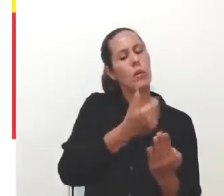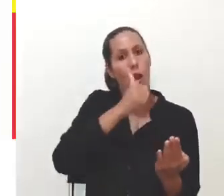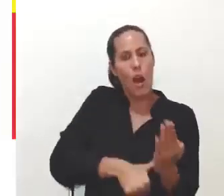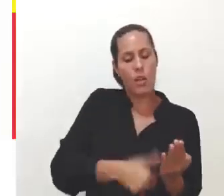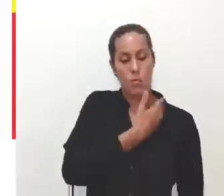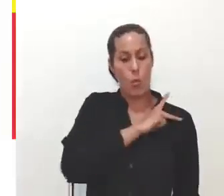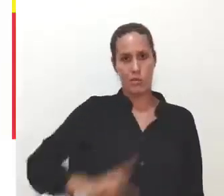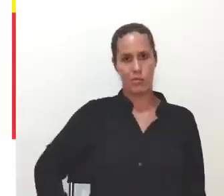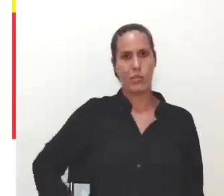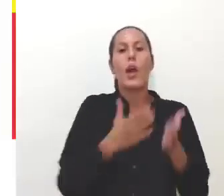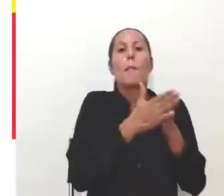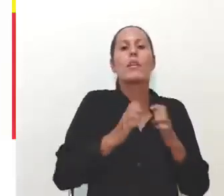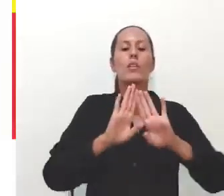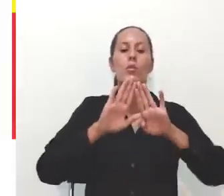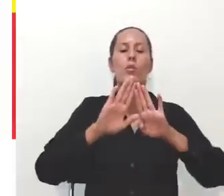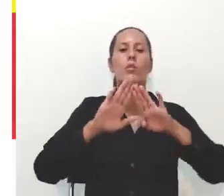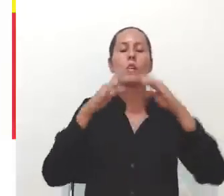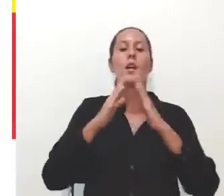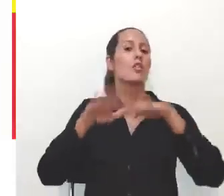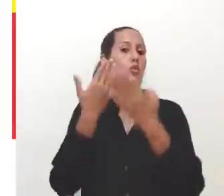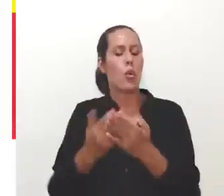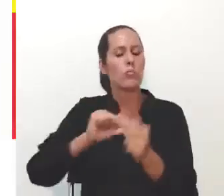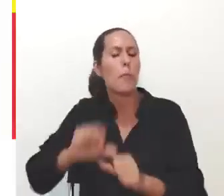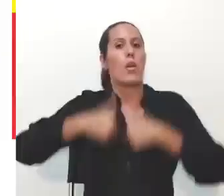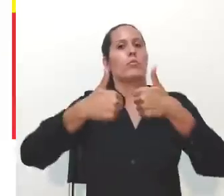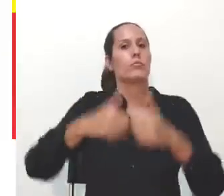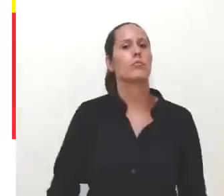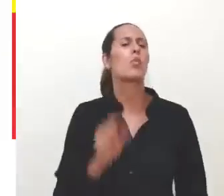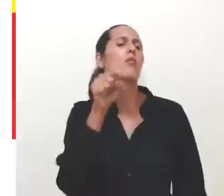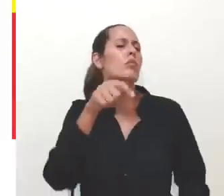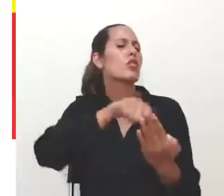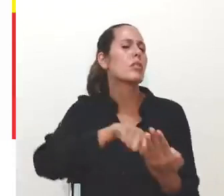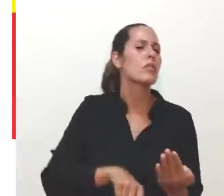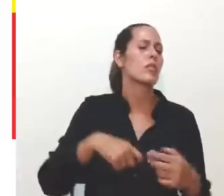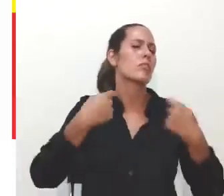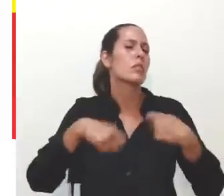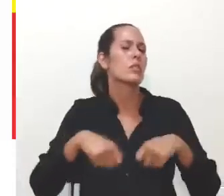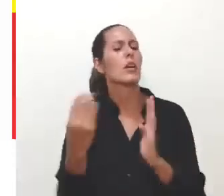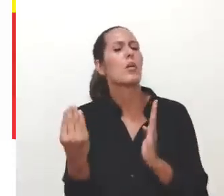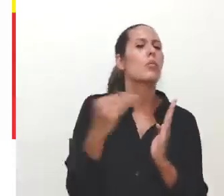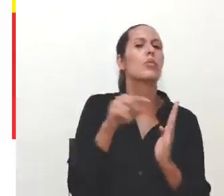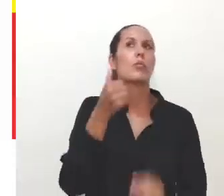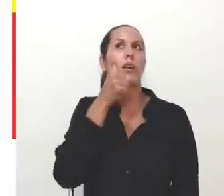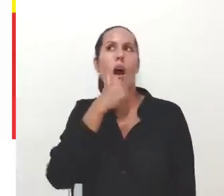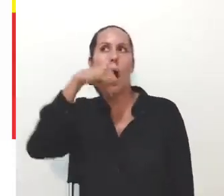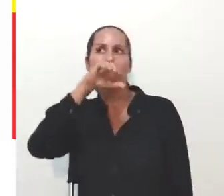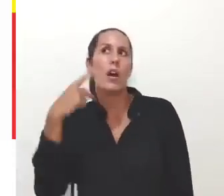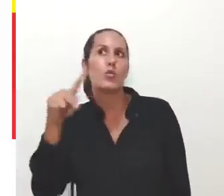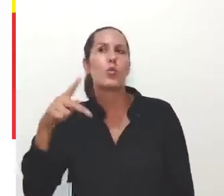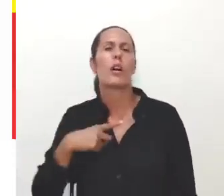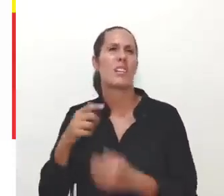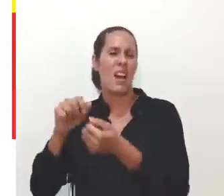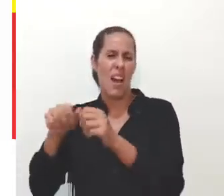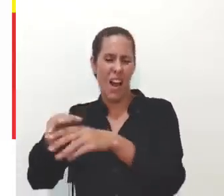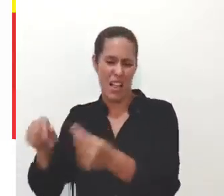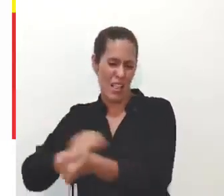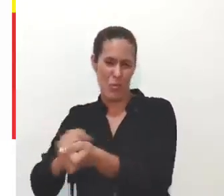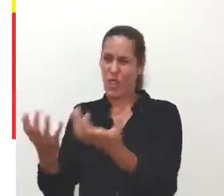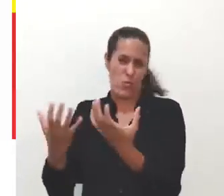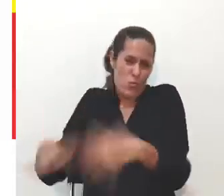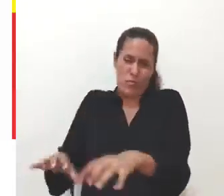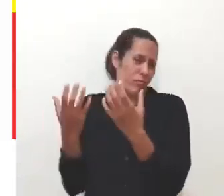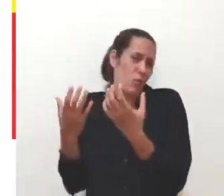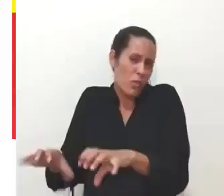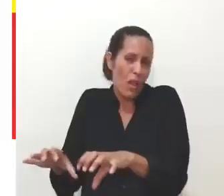situação. Como aconteceria se você tivesse que escrever uma carta para o presidente da República solicitando melhoria nas escolas? E o